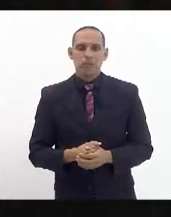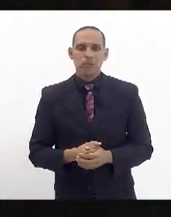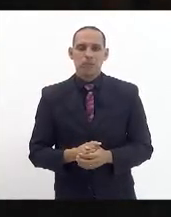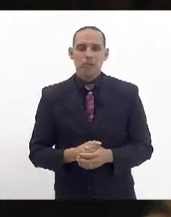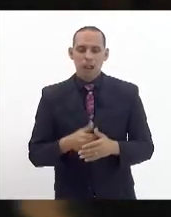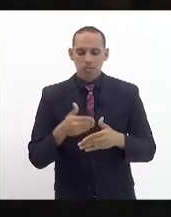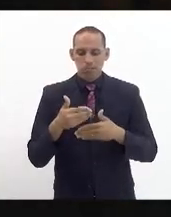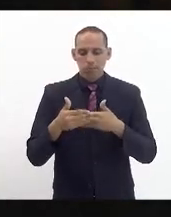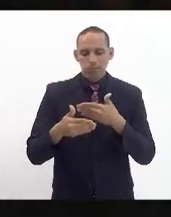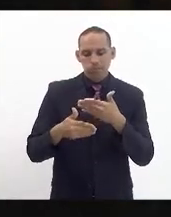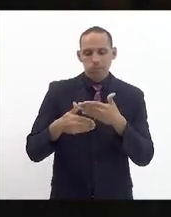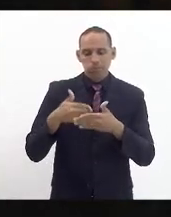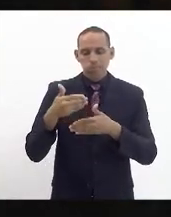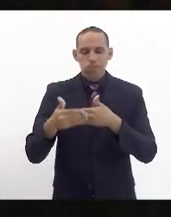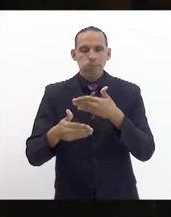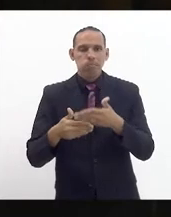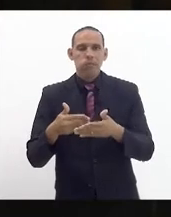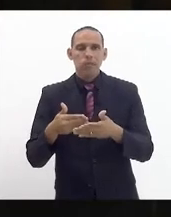processo de